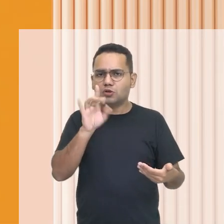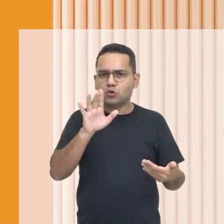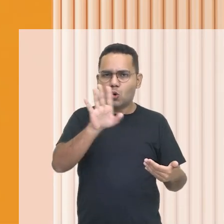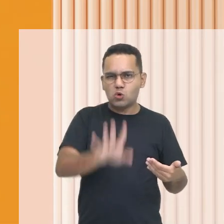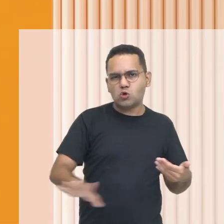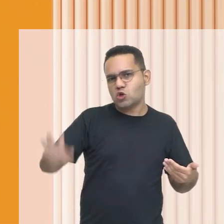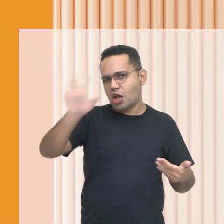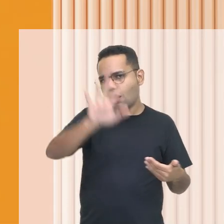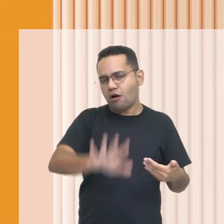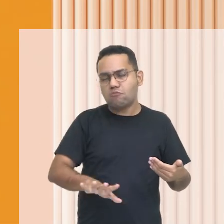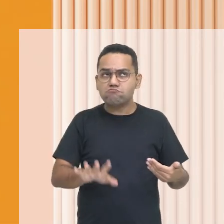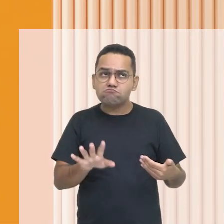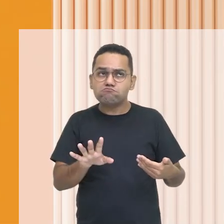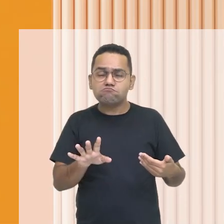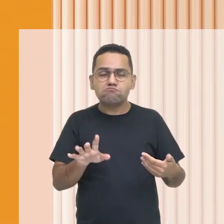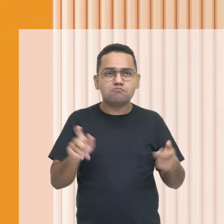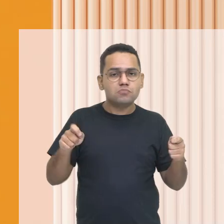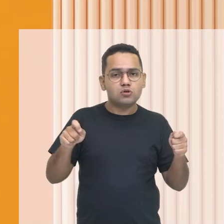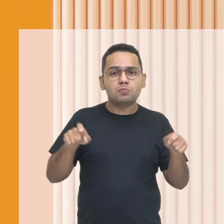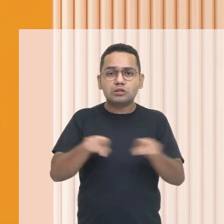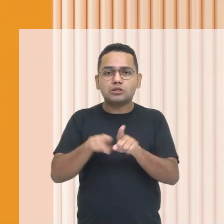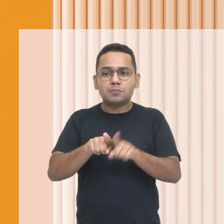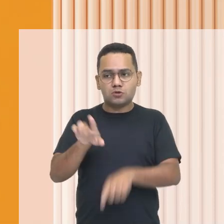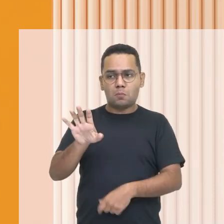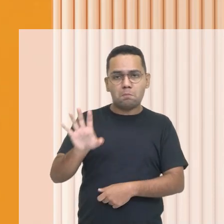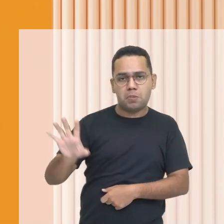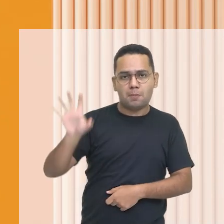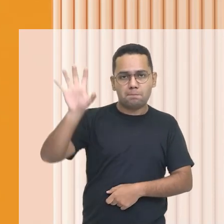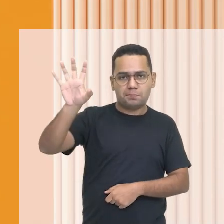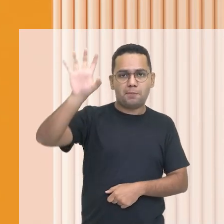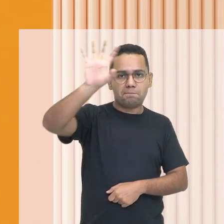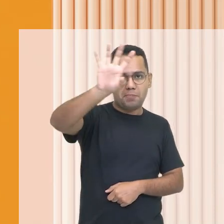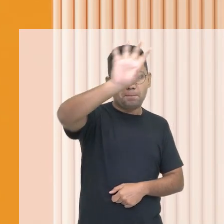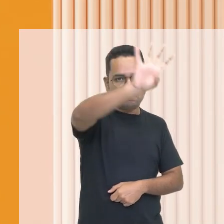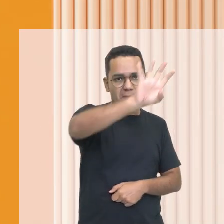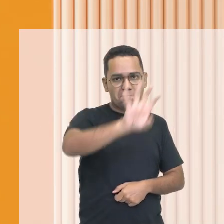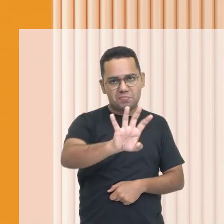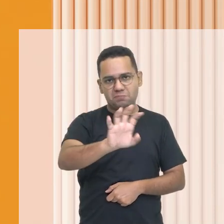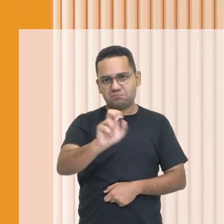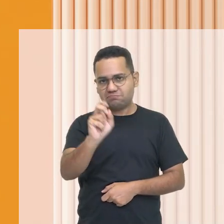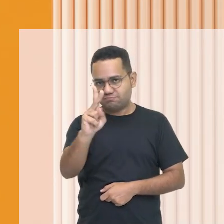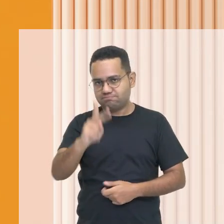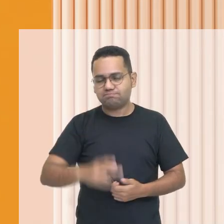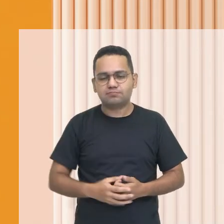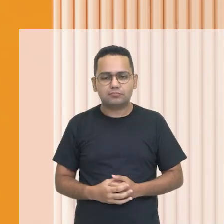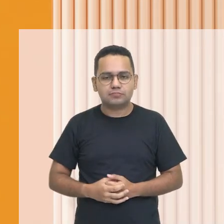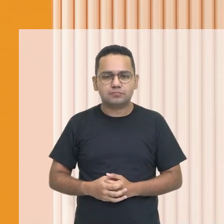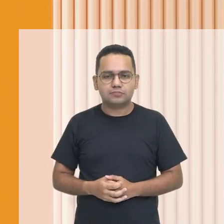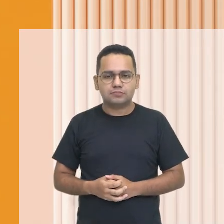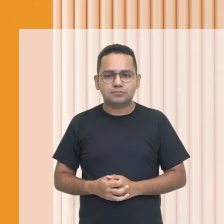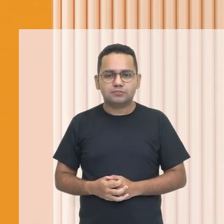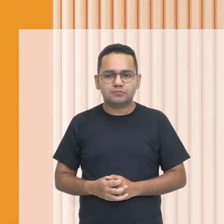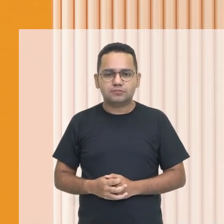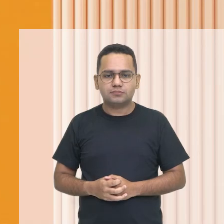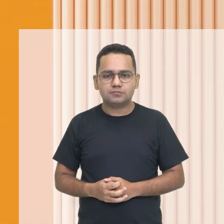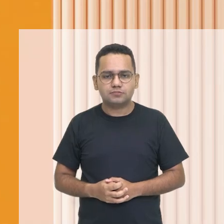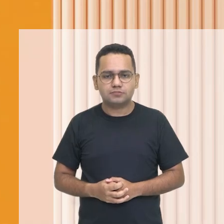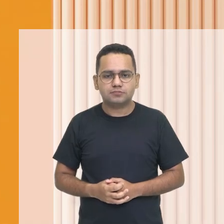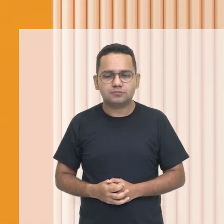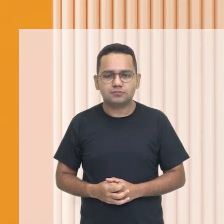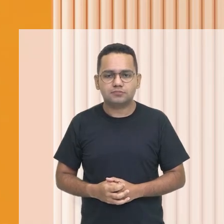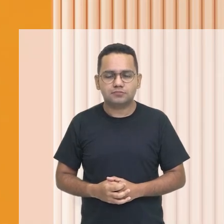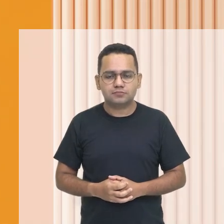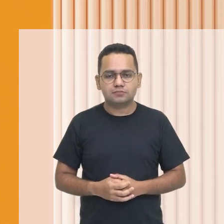nacional, mas também das regionalidades. Você percebeu que durante essa formação